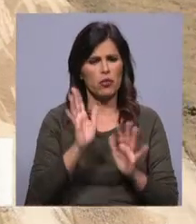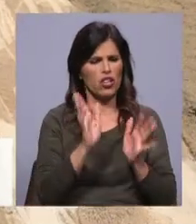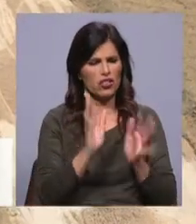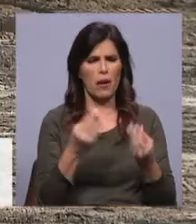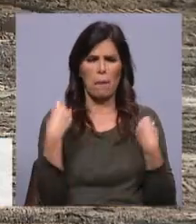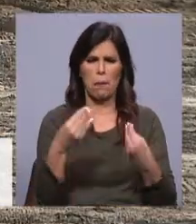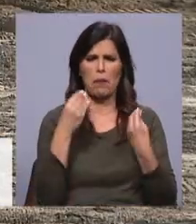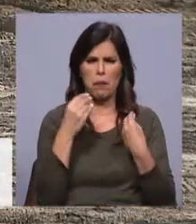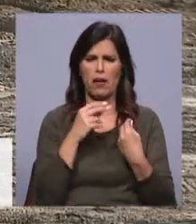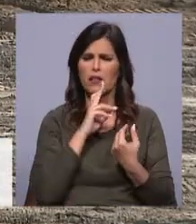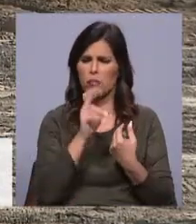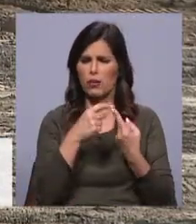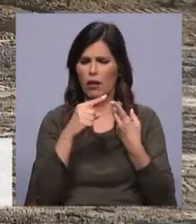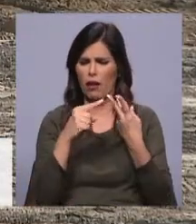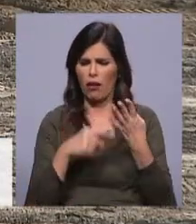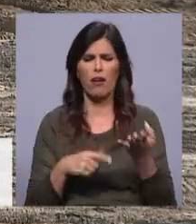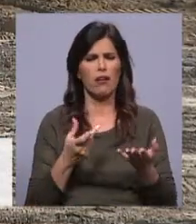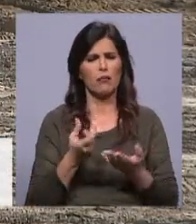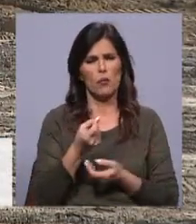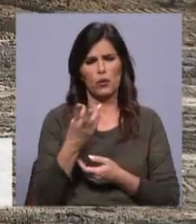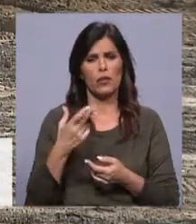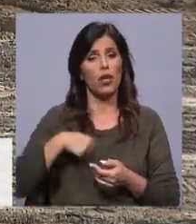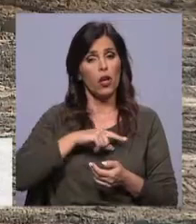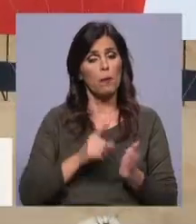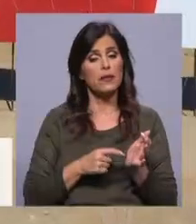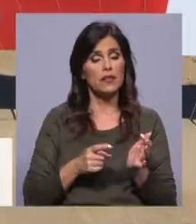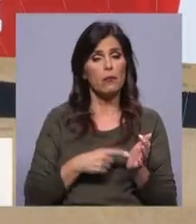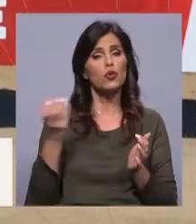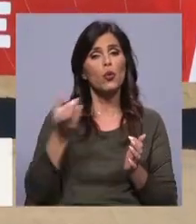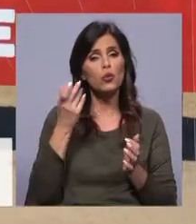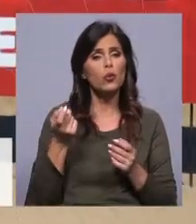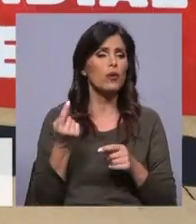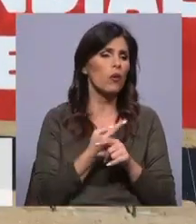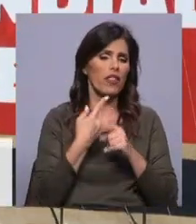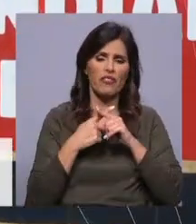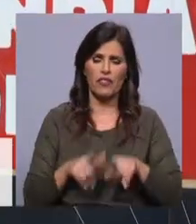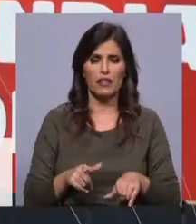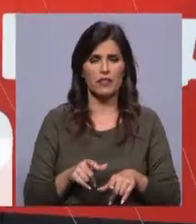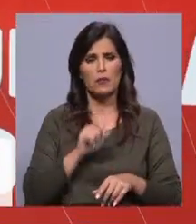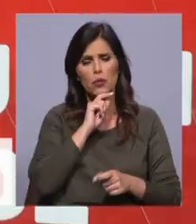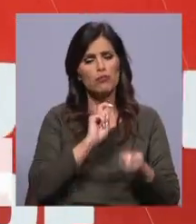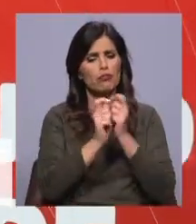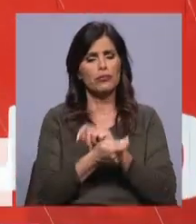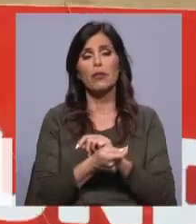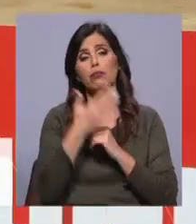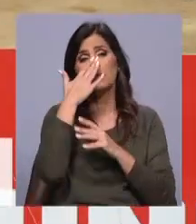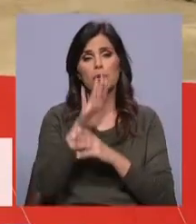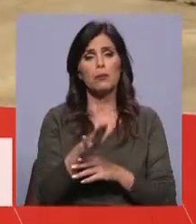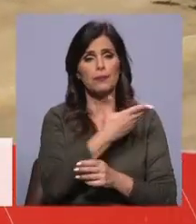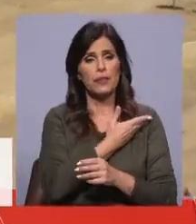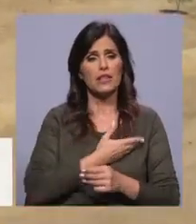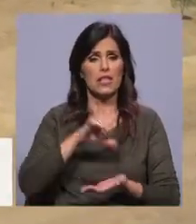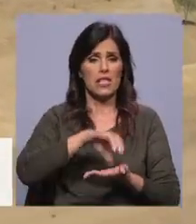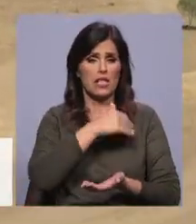posicionado Lisboa já dá cartas o que nós precisamos investir na cultura são coisas de proximidade podemos renovar olho por exemplo o antigo